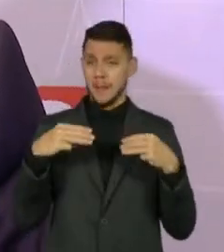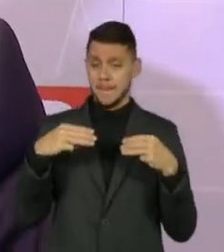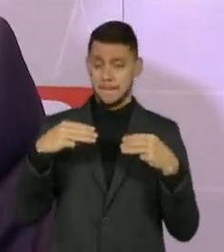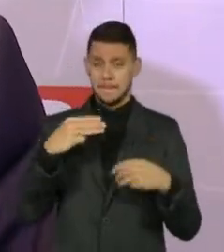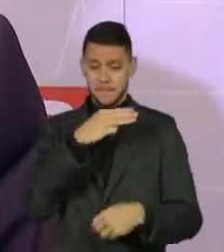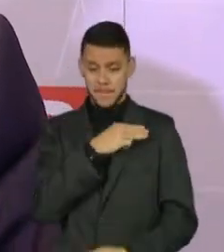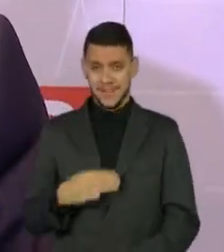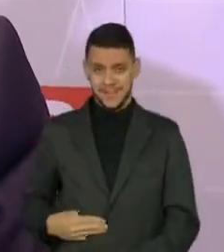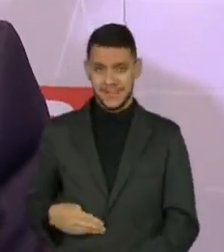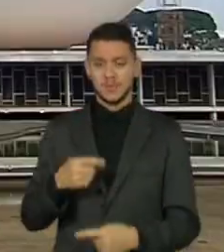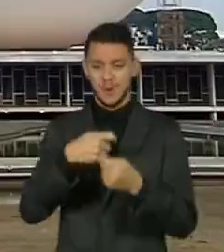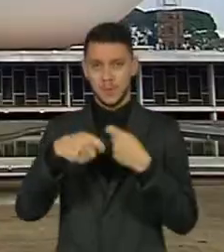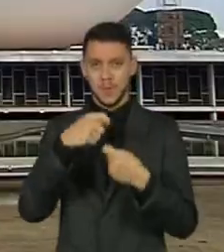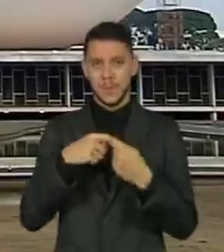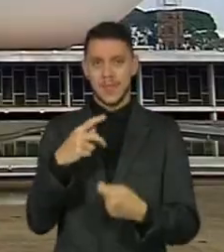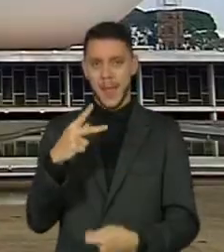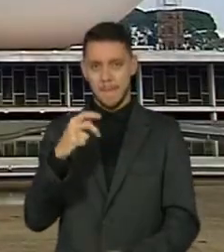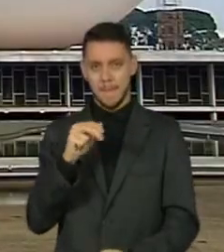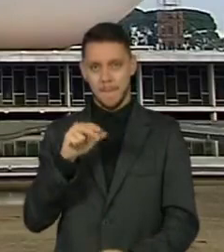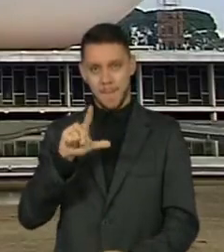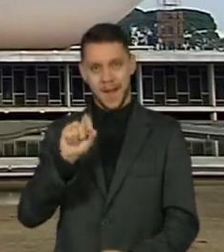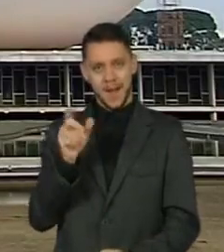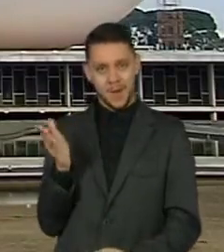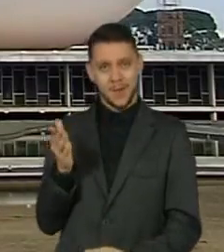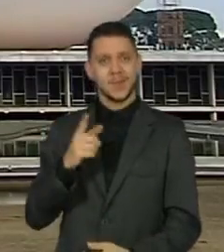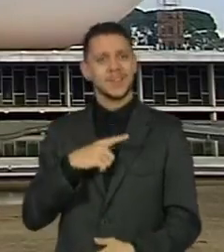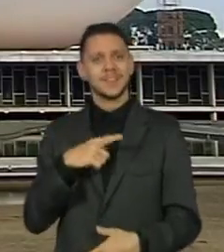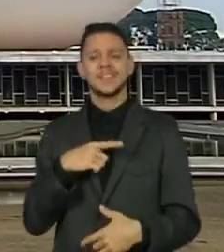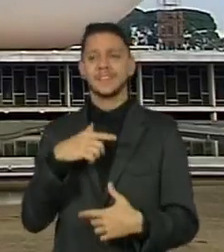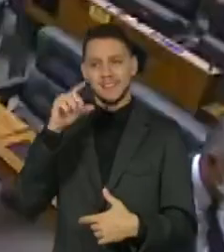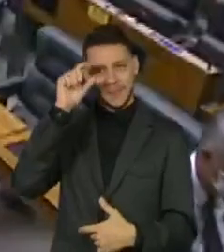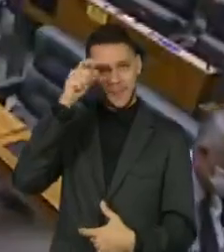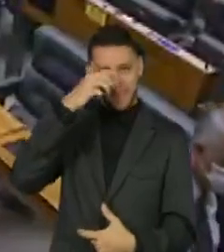acabou curvando-se aos desejos políticos, não apenas do